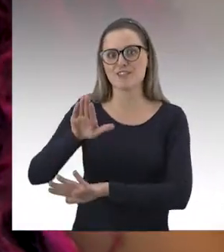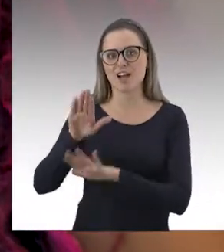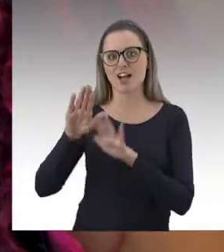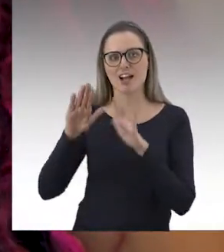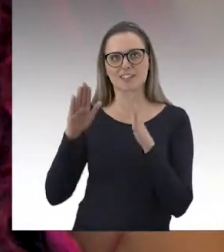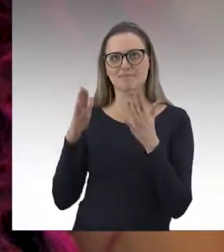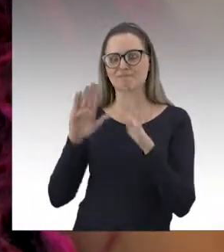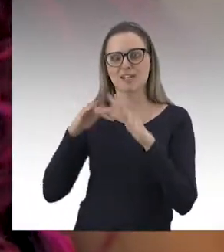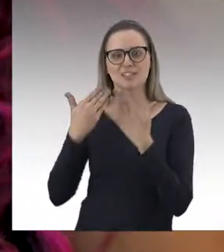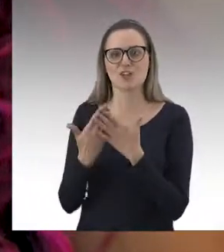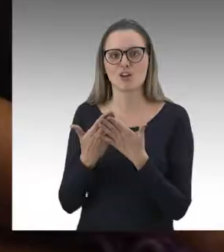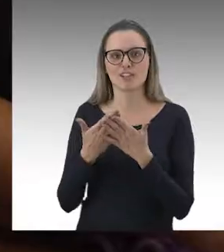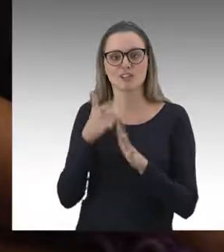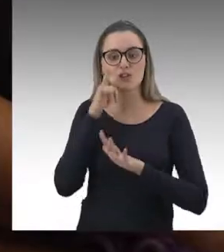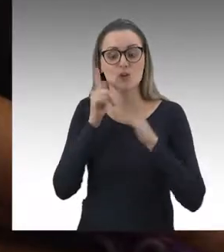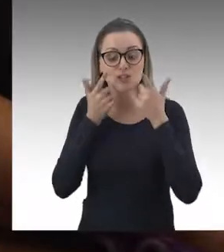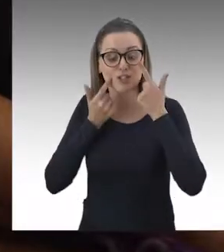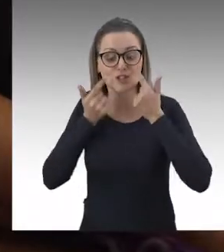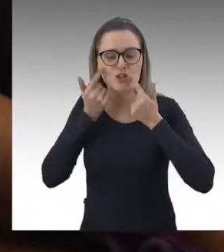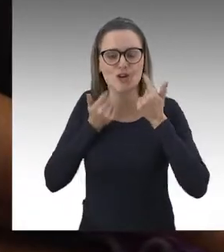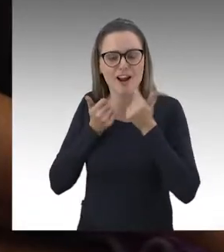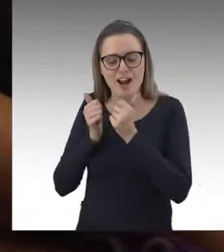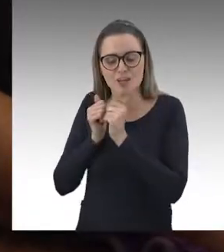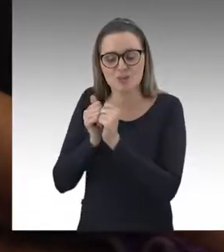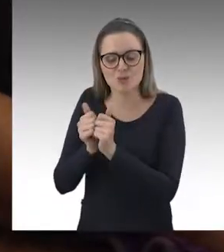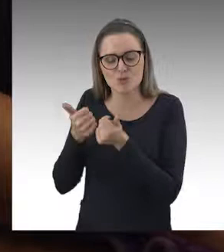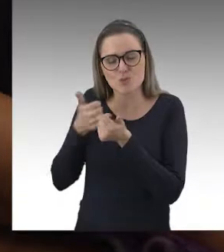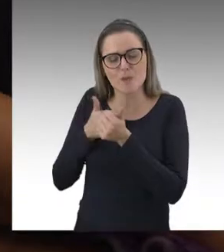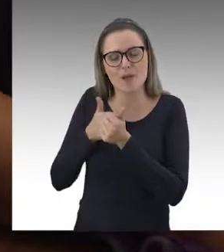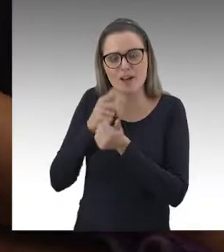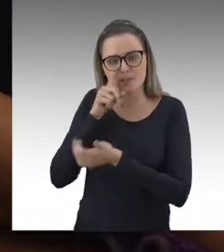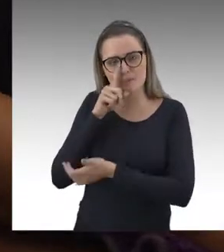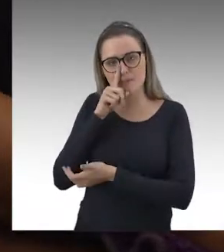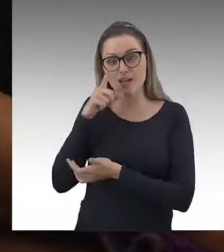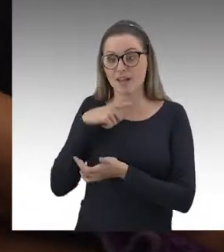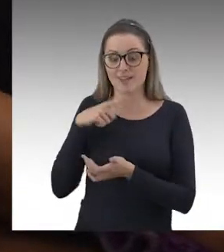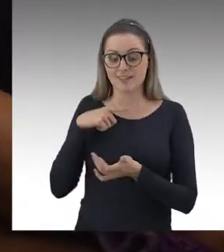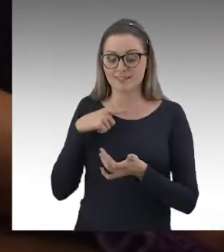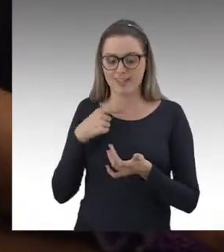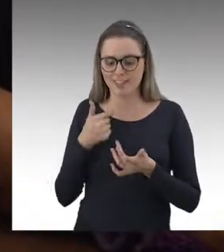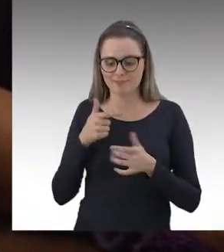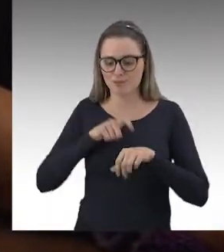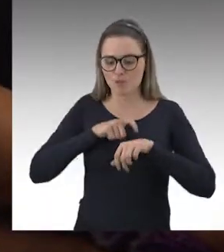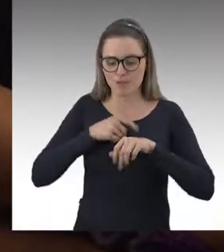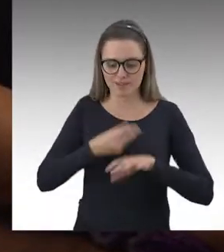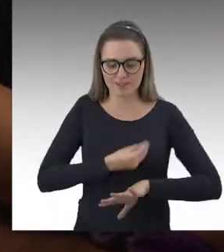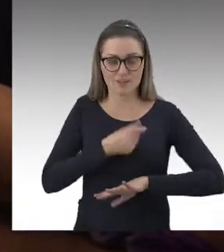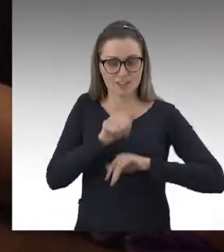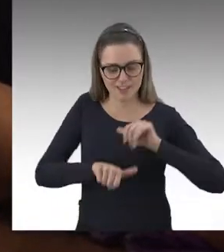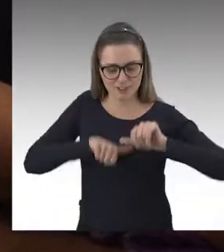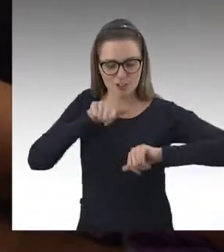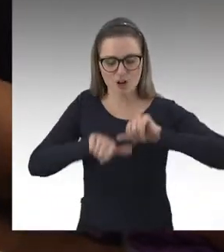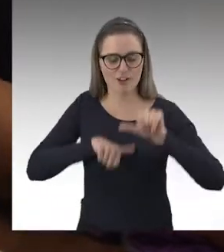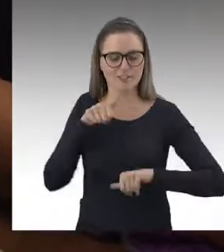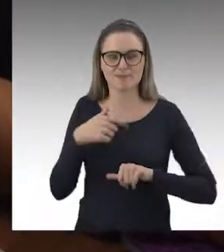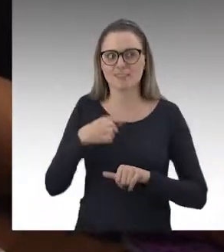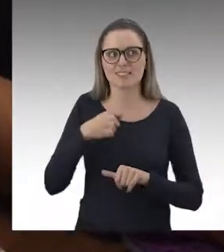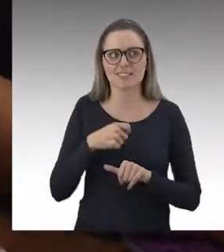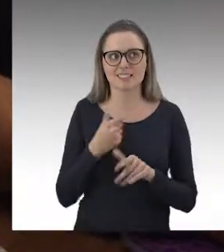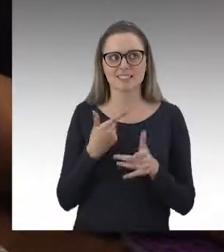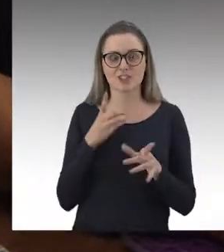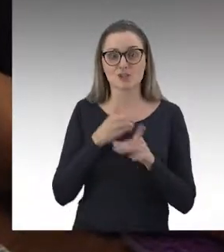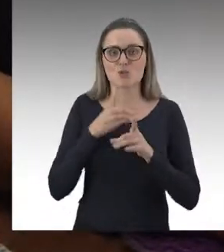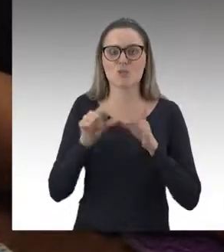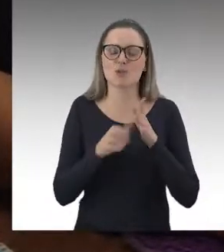chorar no colo de uma mãe, porque tu passa por várias fases, várias situações que tu tem que encarar da melhor forma